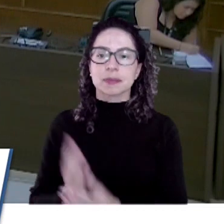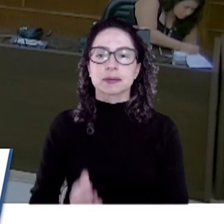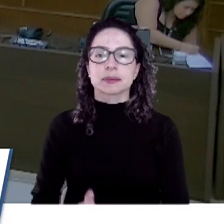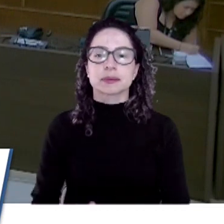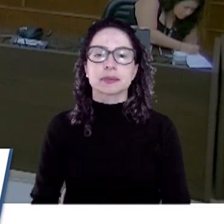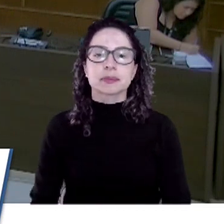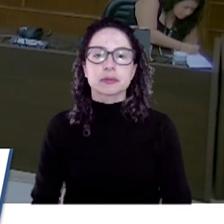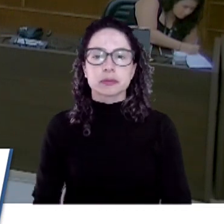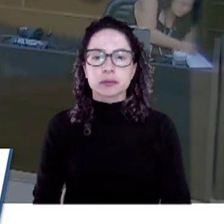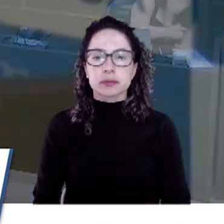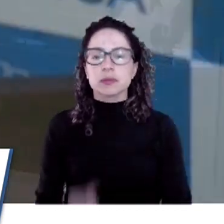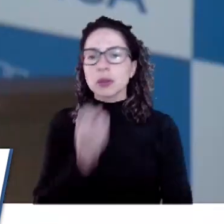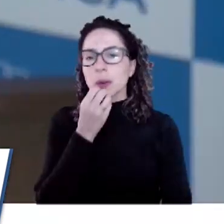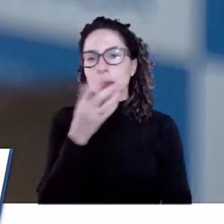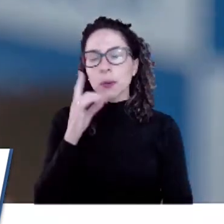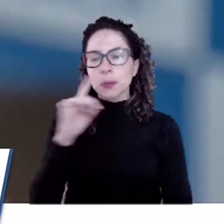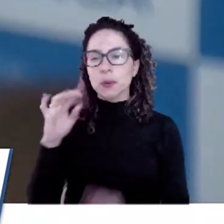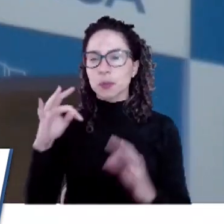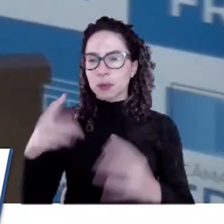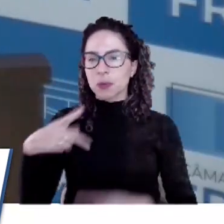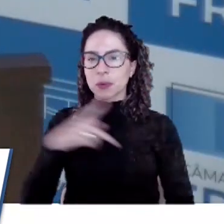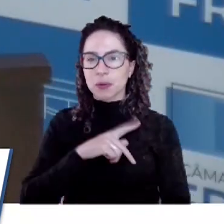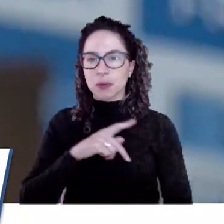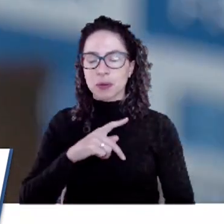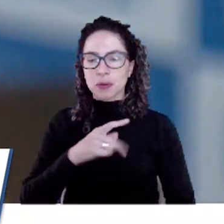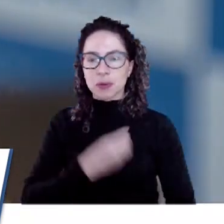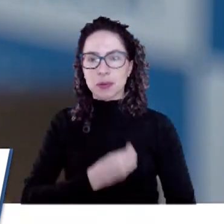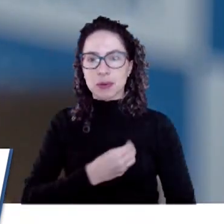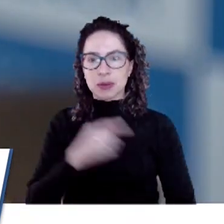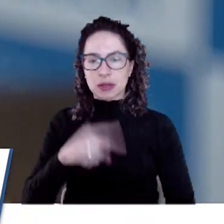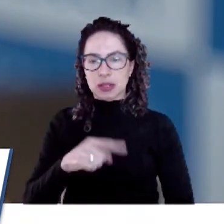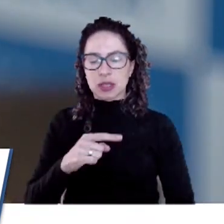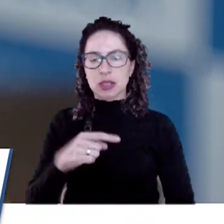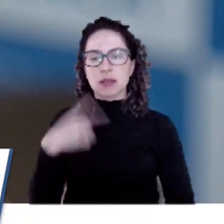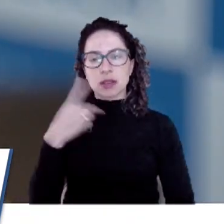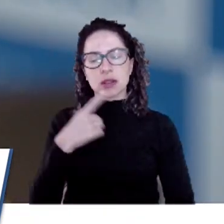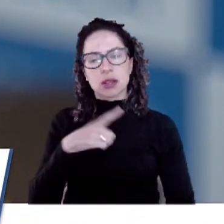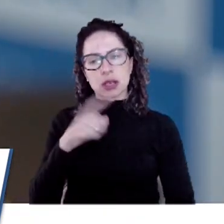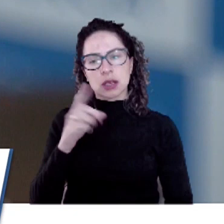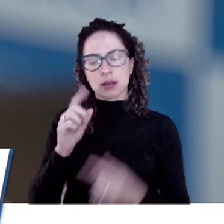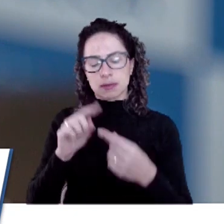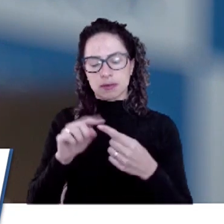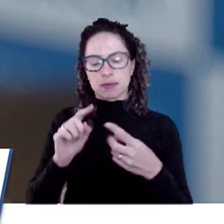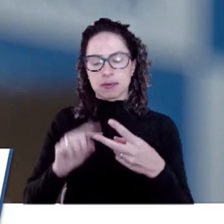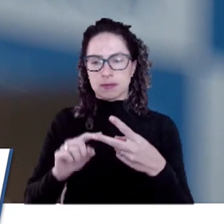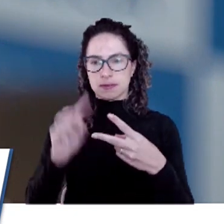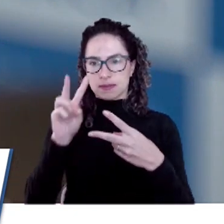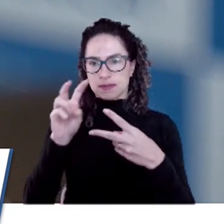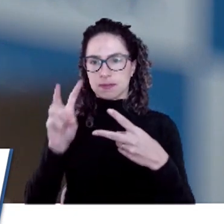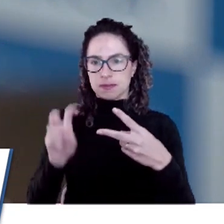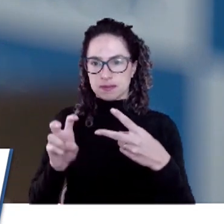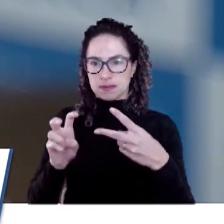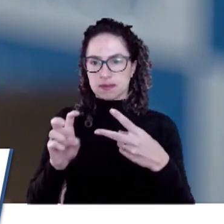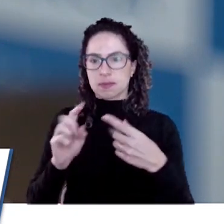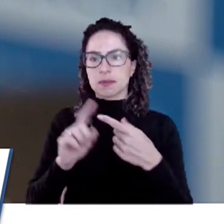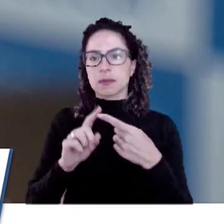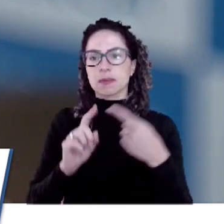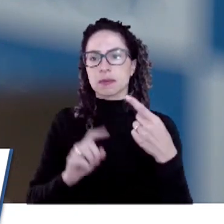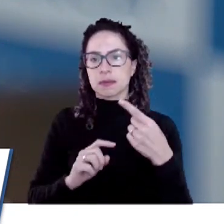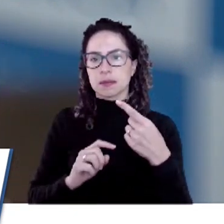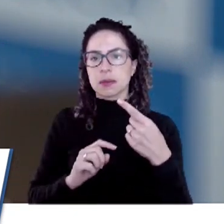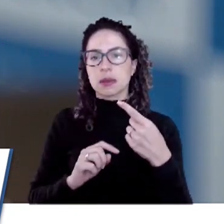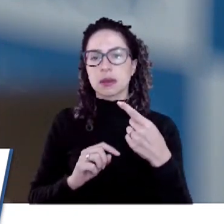Bom dia a todos os presentes novos vereadores eu trago aqui duas duas questões primeiro é uma